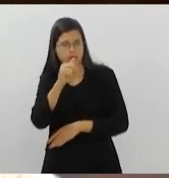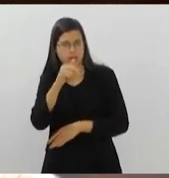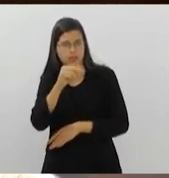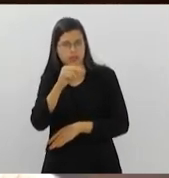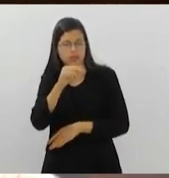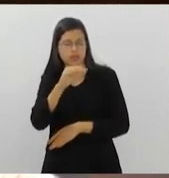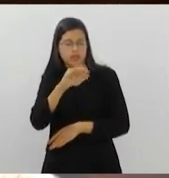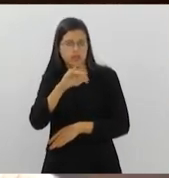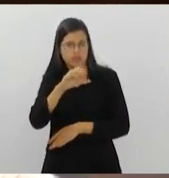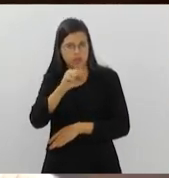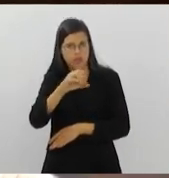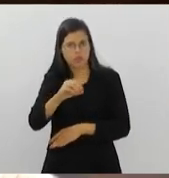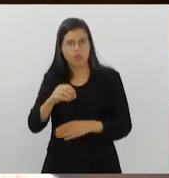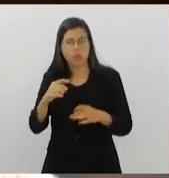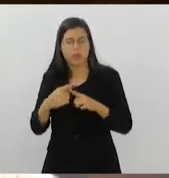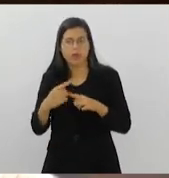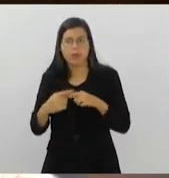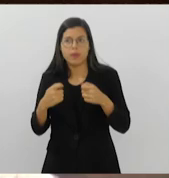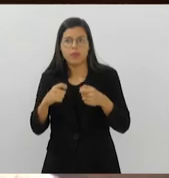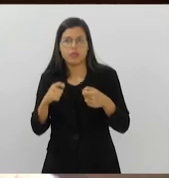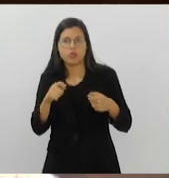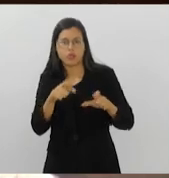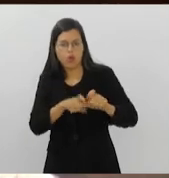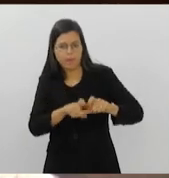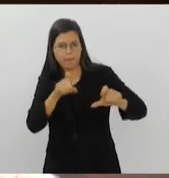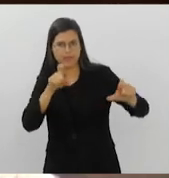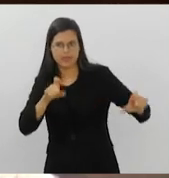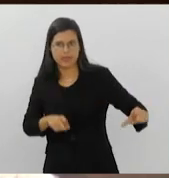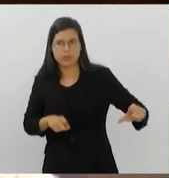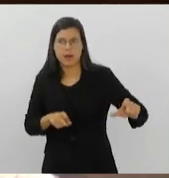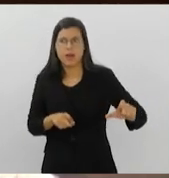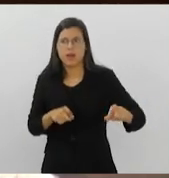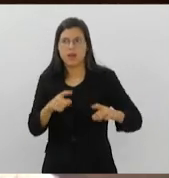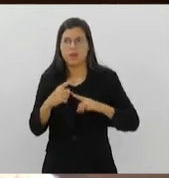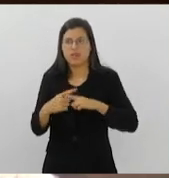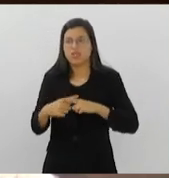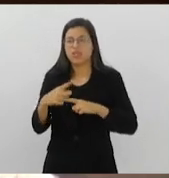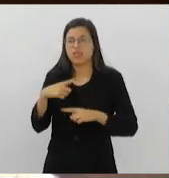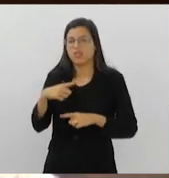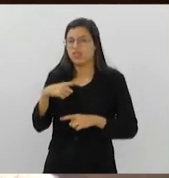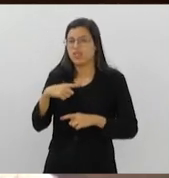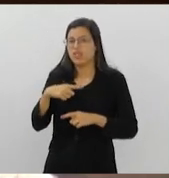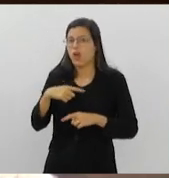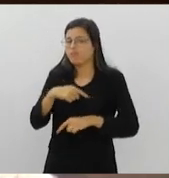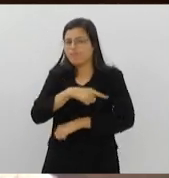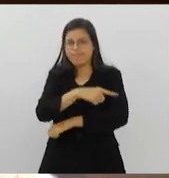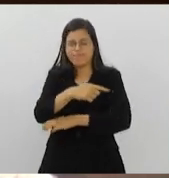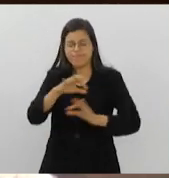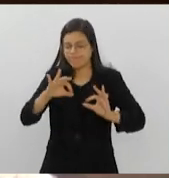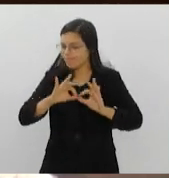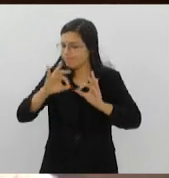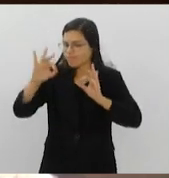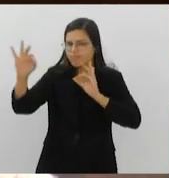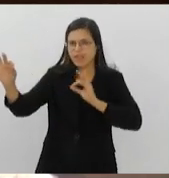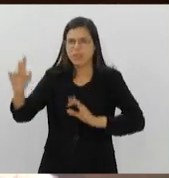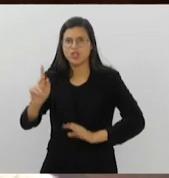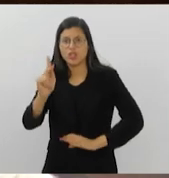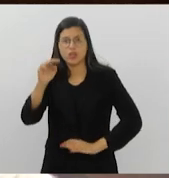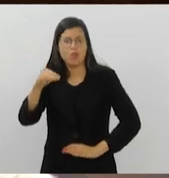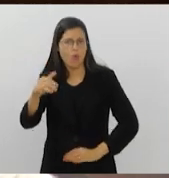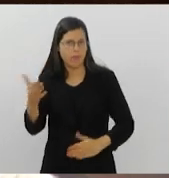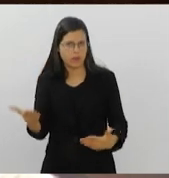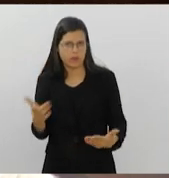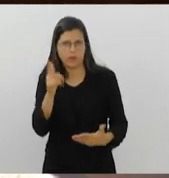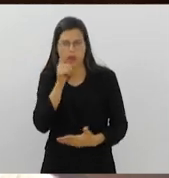de São João da Barra, porque tinha que dar uma volta de 100 quilômetros para atender a população. Então, nós temos,